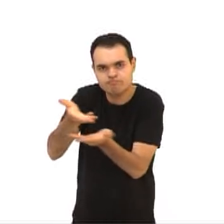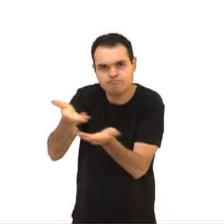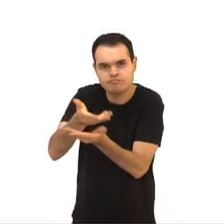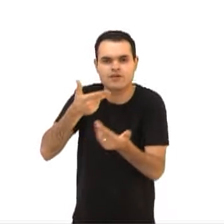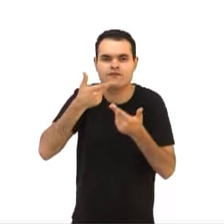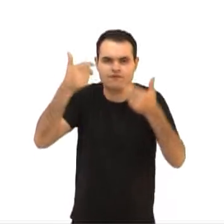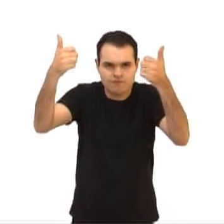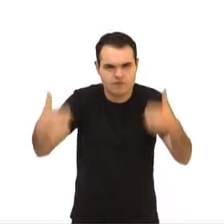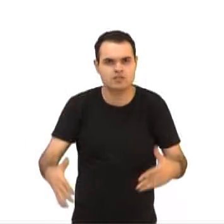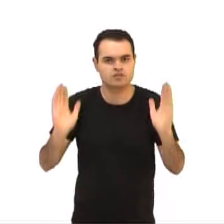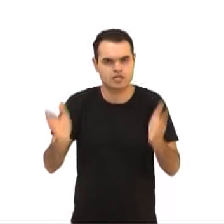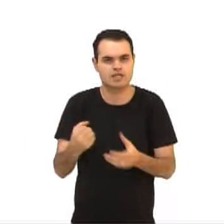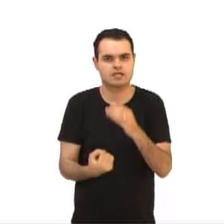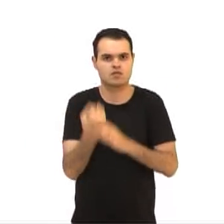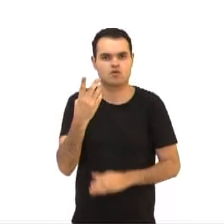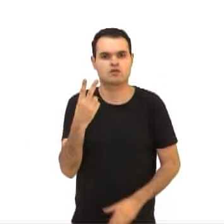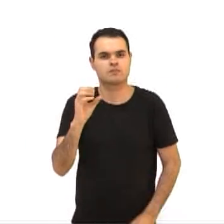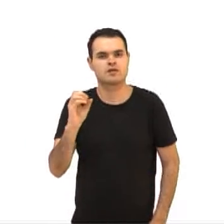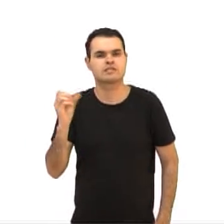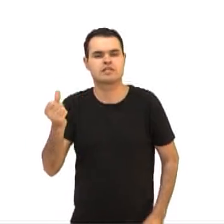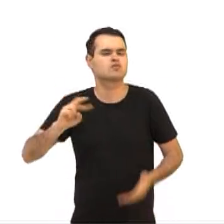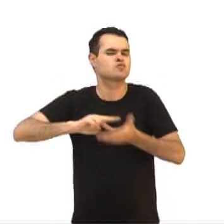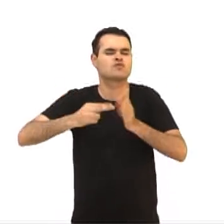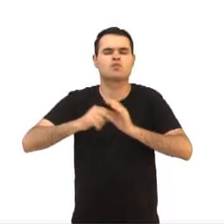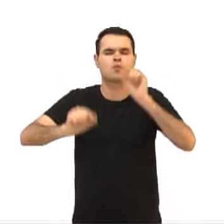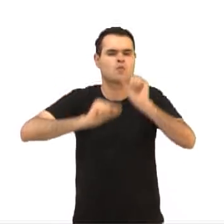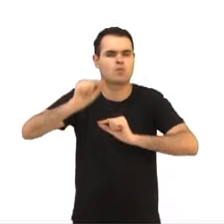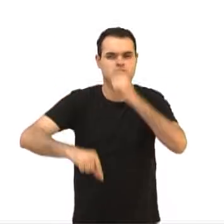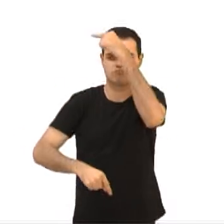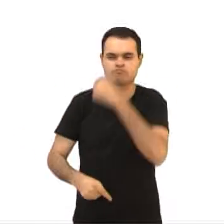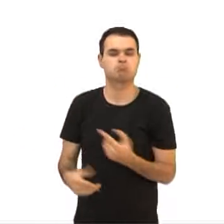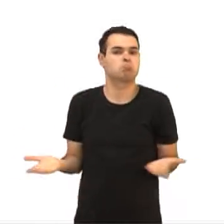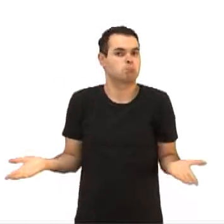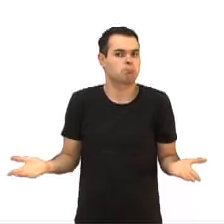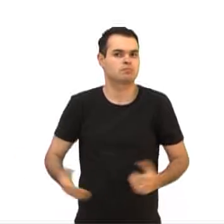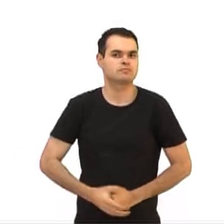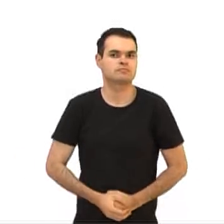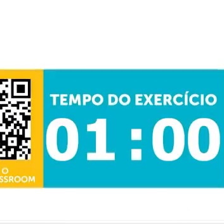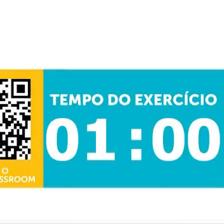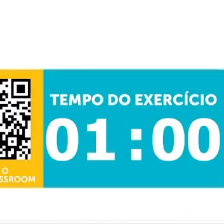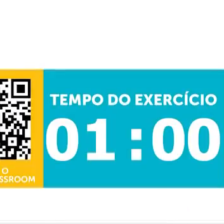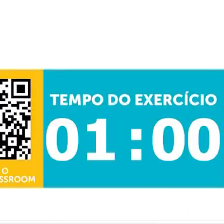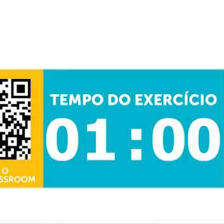que foi criado em 2006. O que significa BRICS?